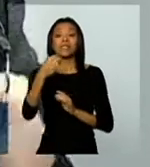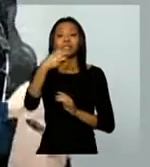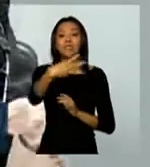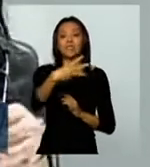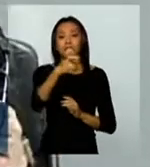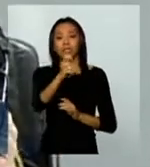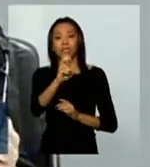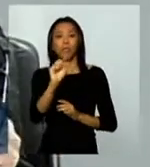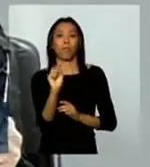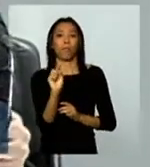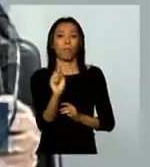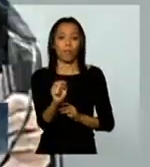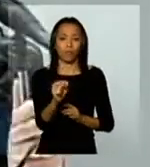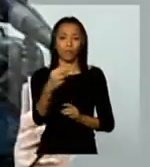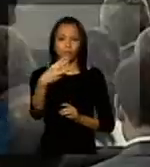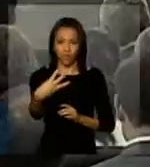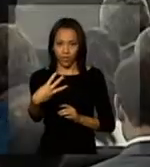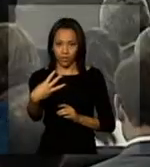35,3 de abatimento.